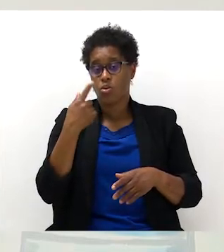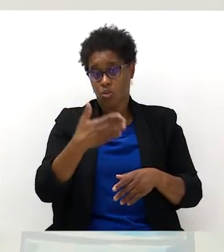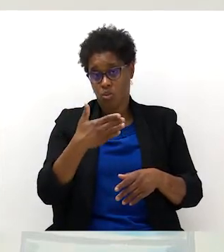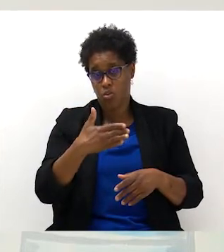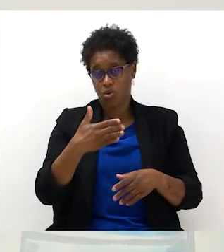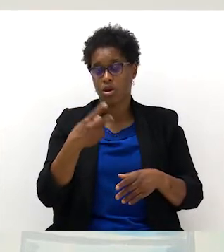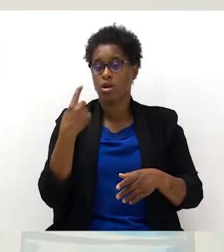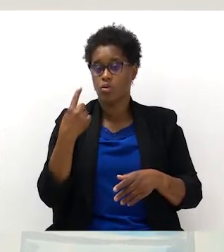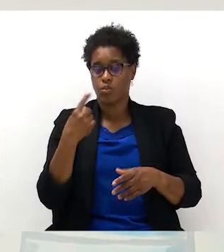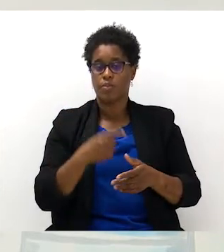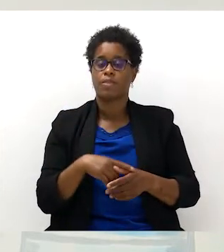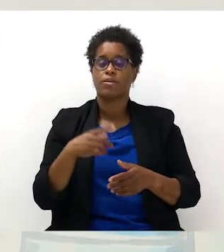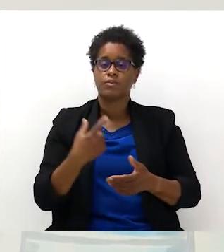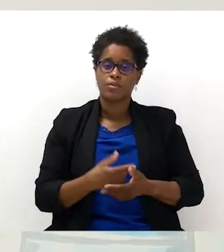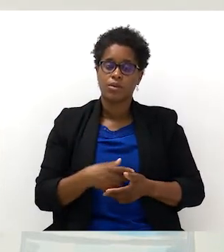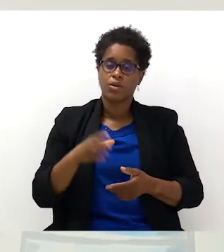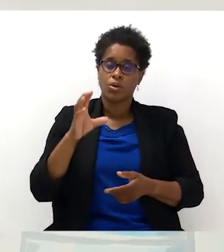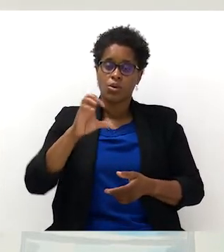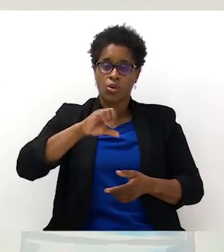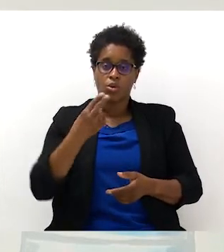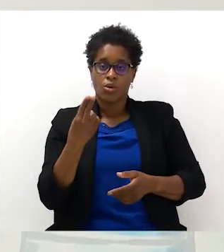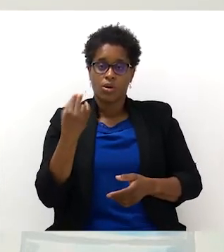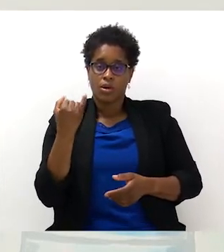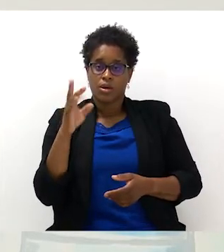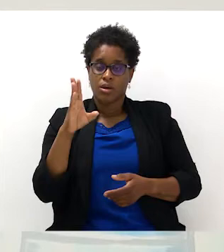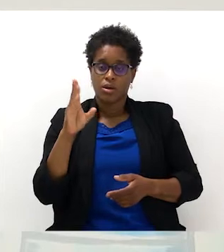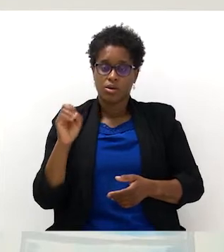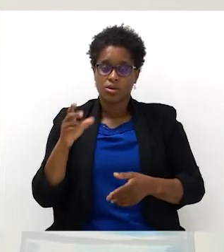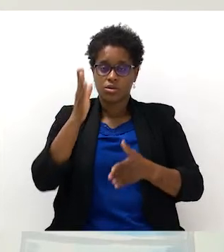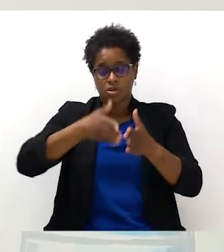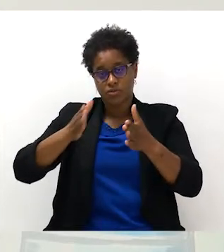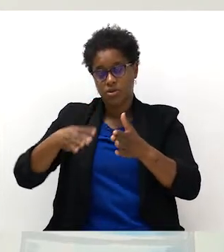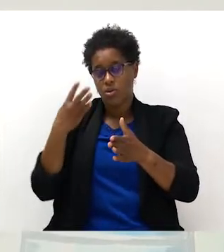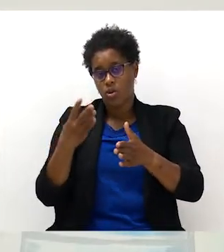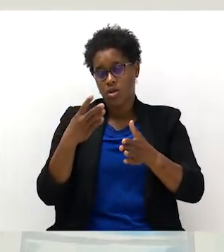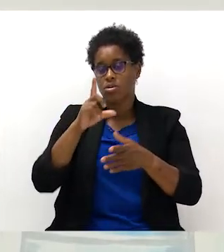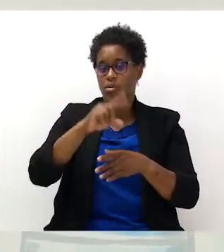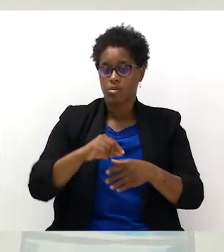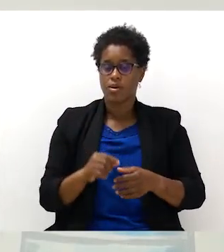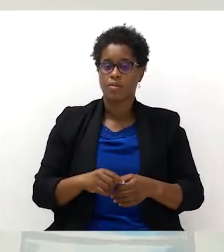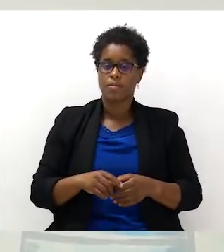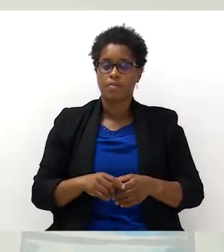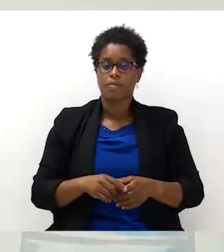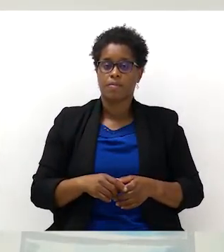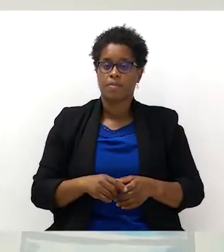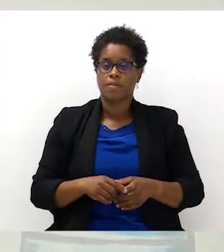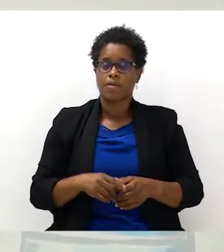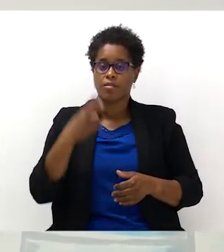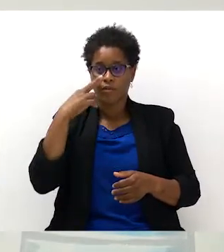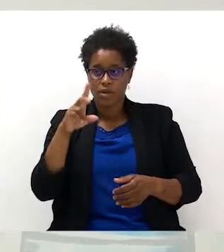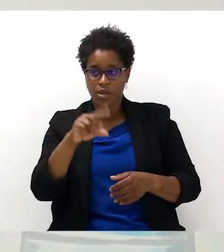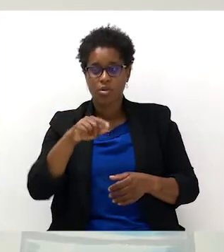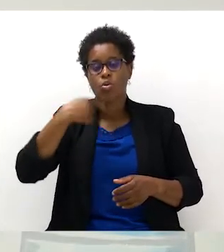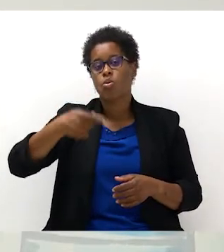unidade, um queijo. E nós dividimos em 4 partes. Também vamos ver também com